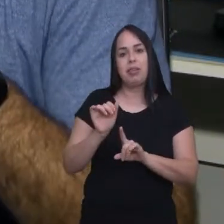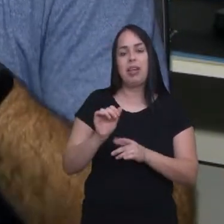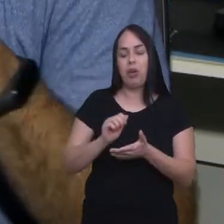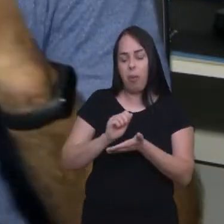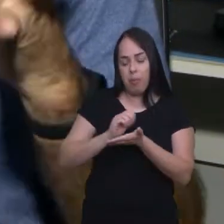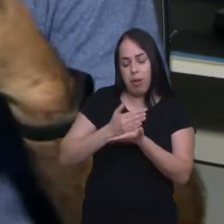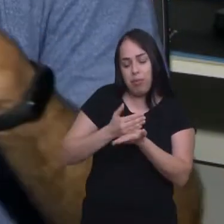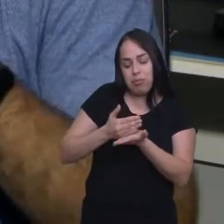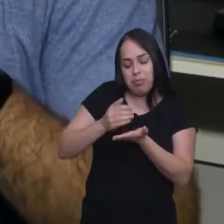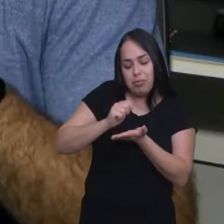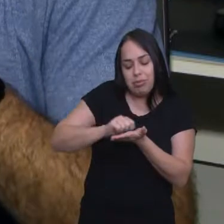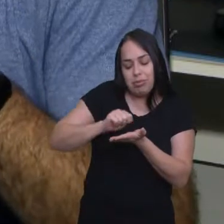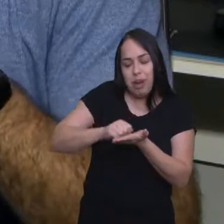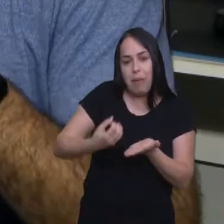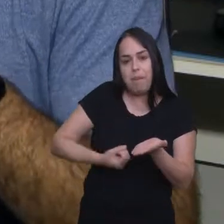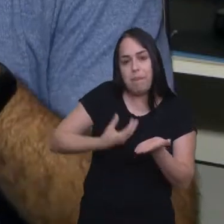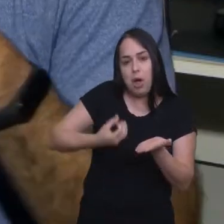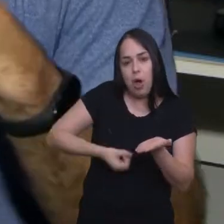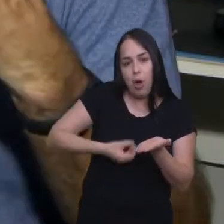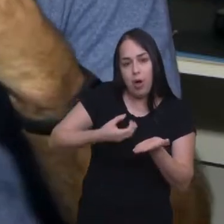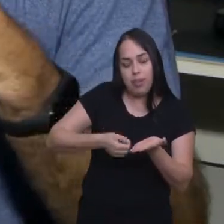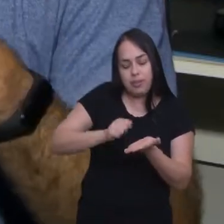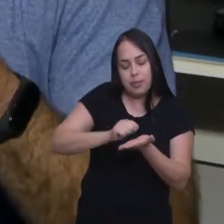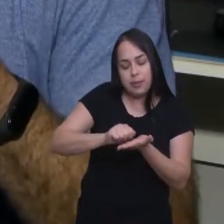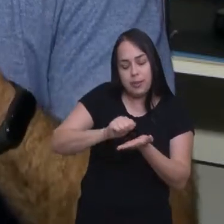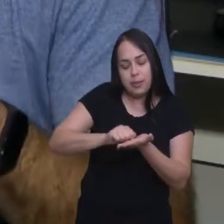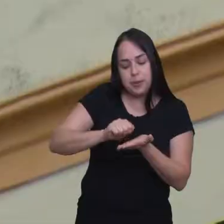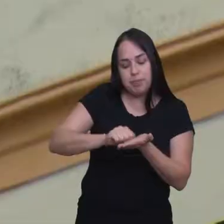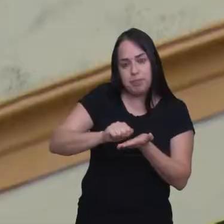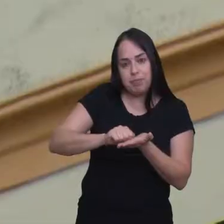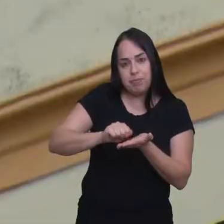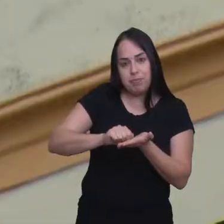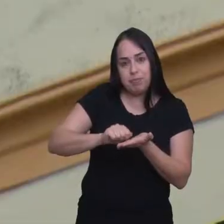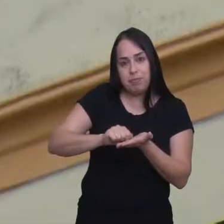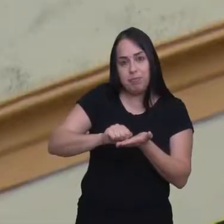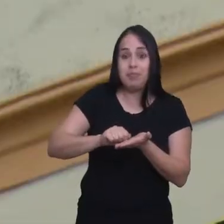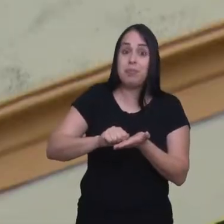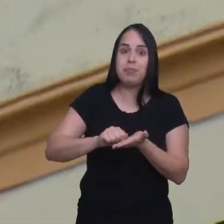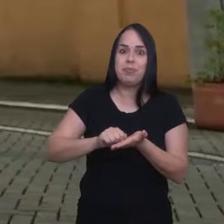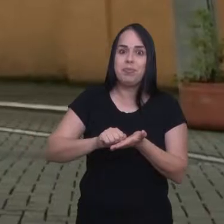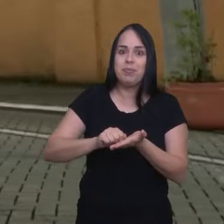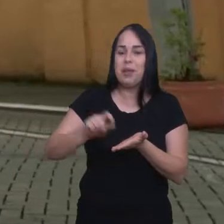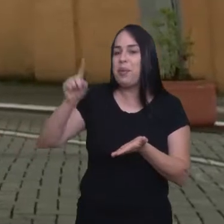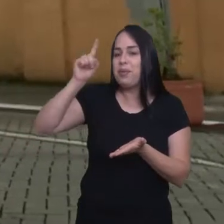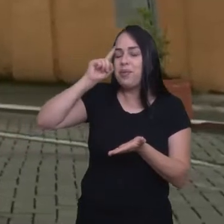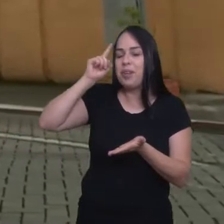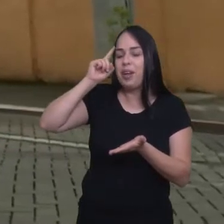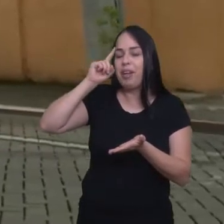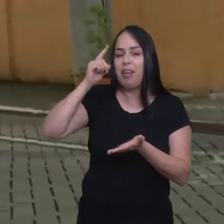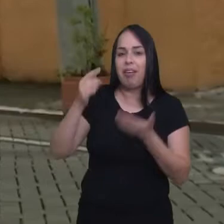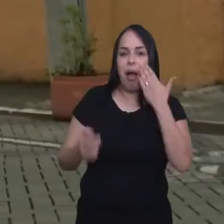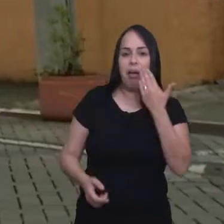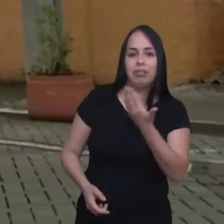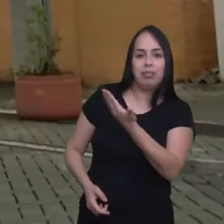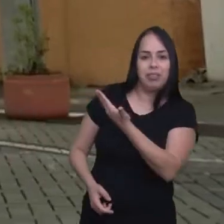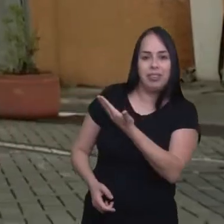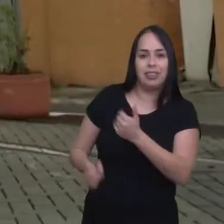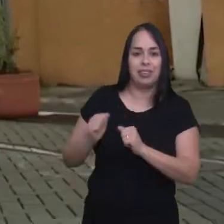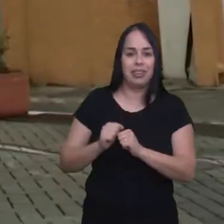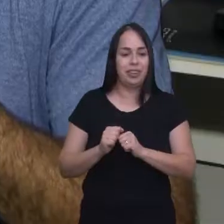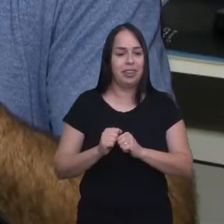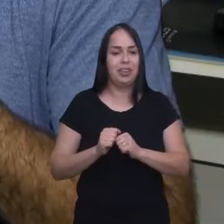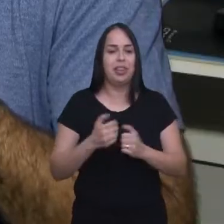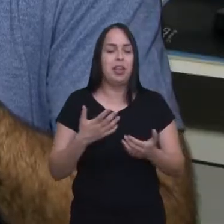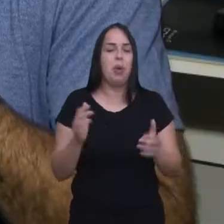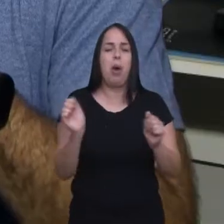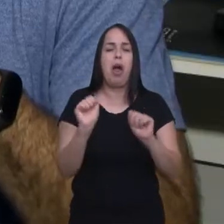digitações de algumas poesias minhas paradas há mais de 30 anos. Quando um dia eu estava lá no mercado municipal e tinha uma pessoa que eu